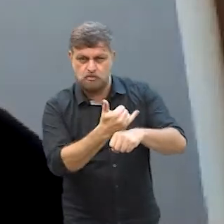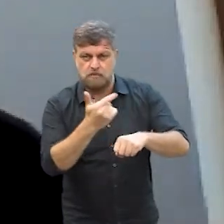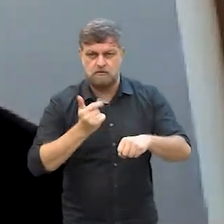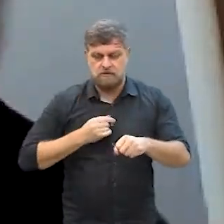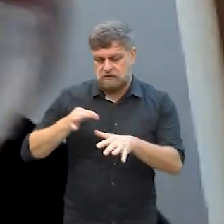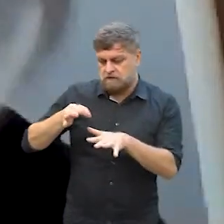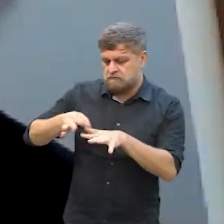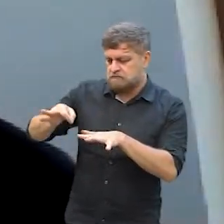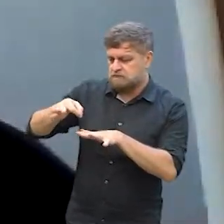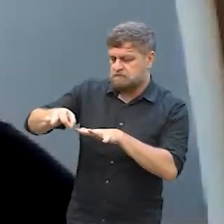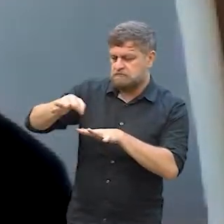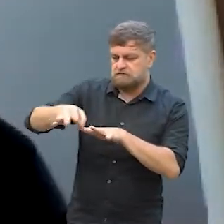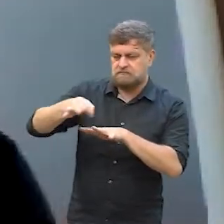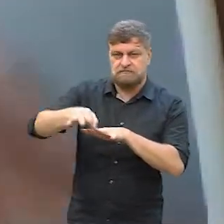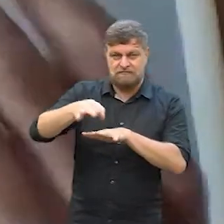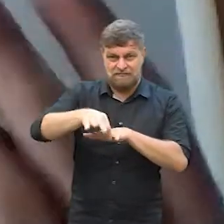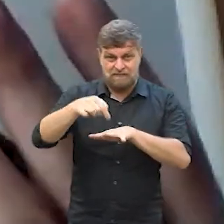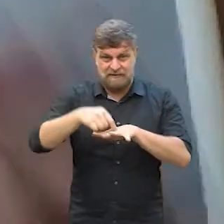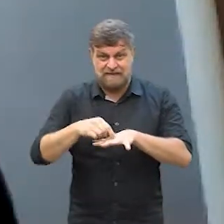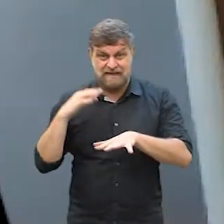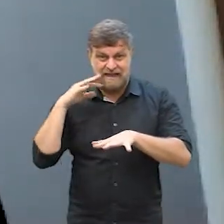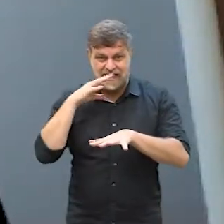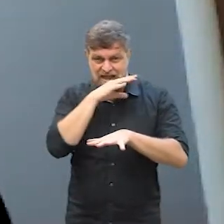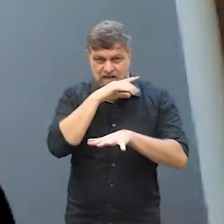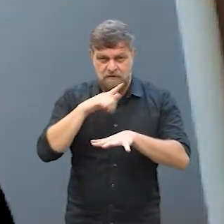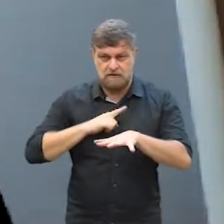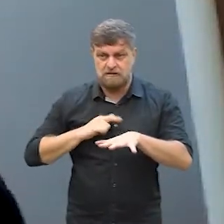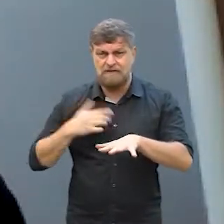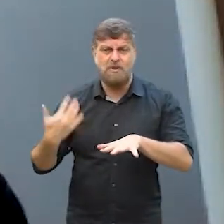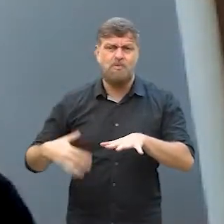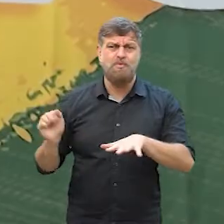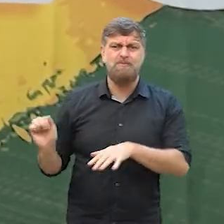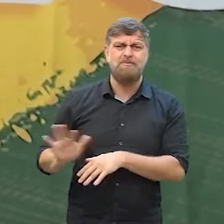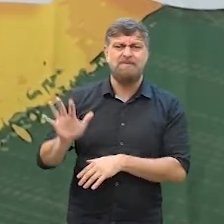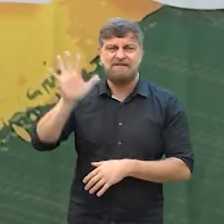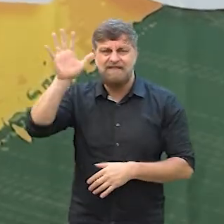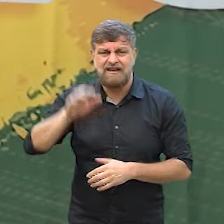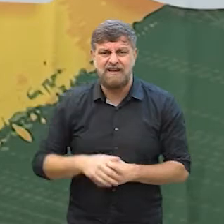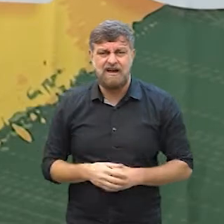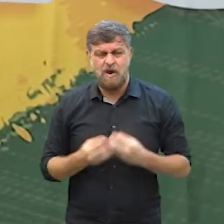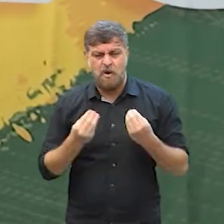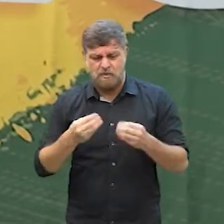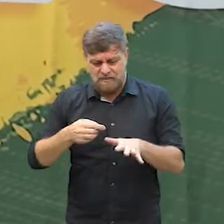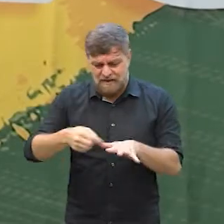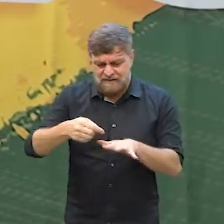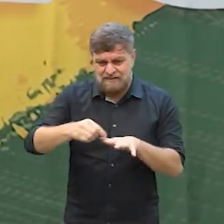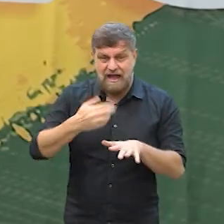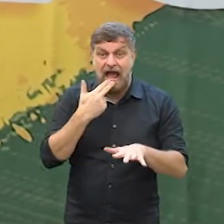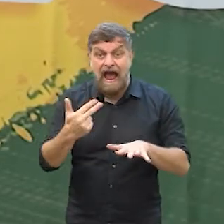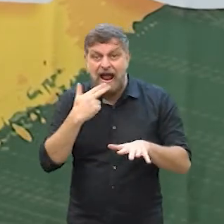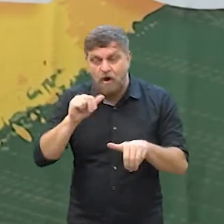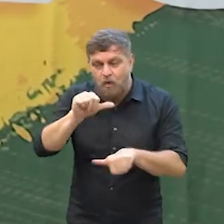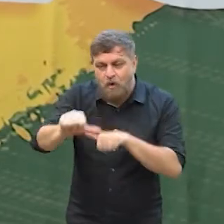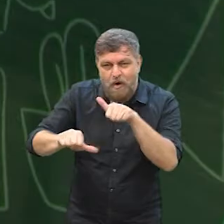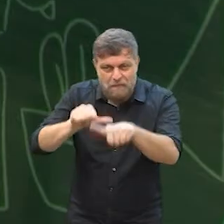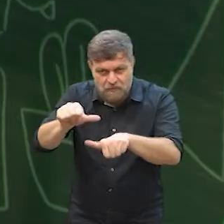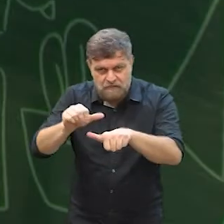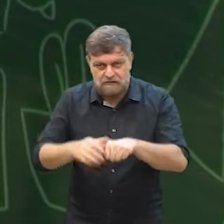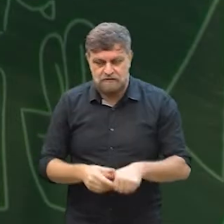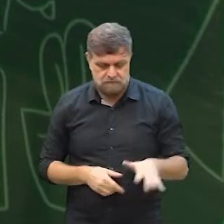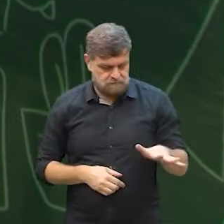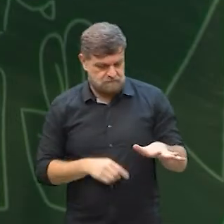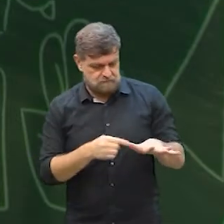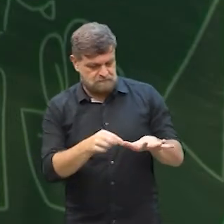esmalte térmico, né? Nossa, mas o esmalte térmico é um produto muito caro, porque é É, um esmalte que muda de cor conforme a temperatura,